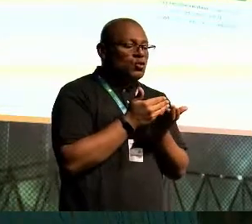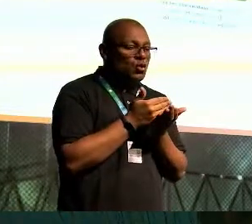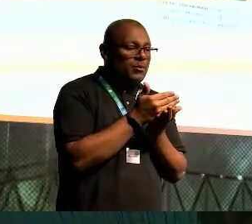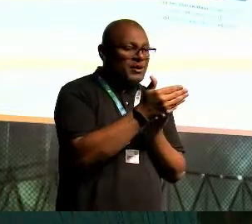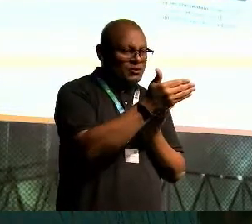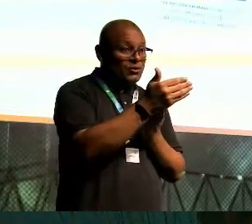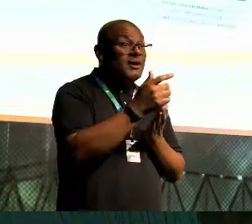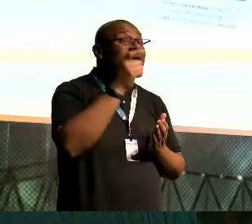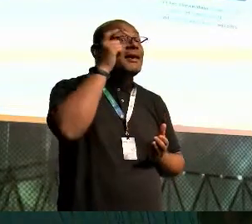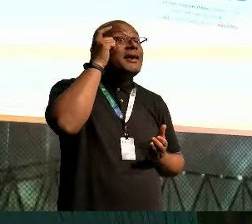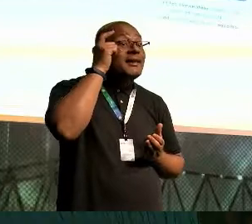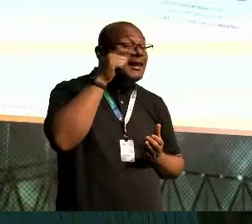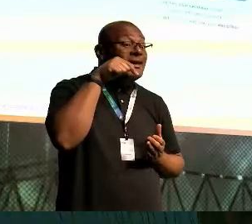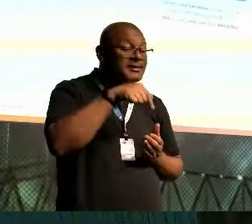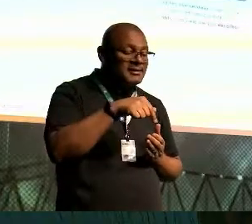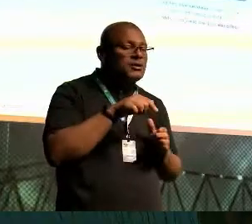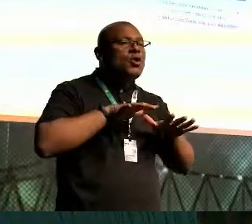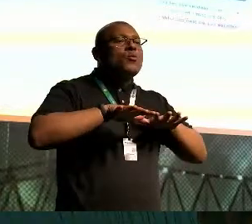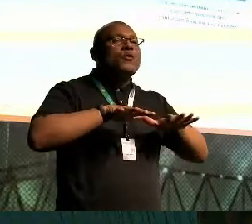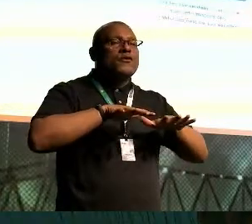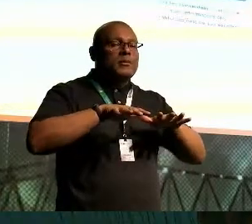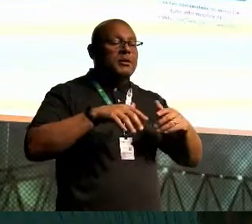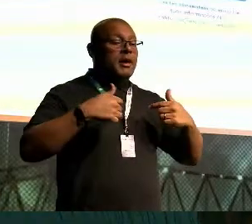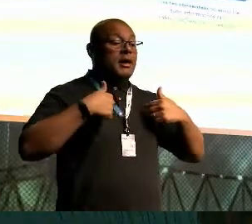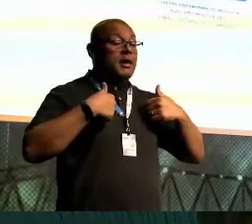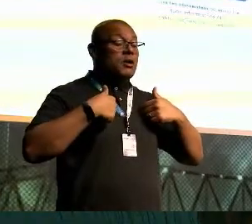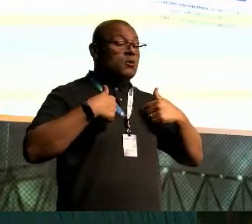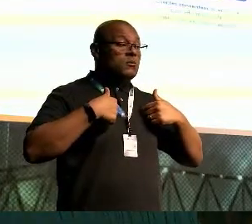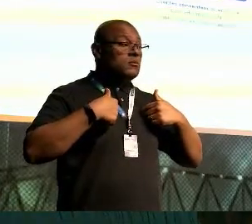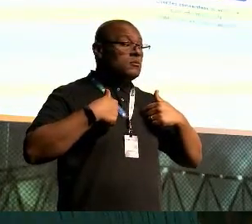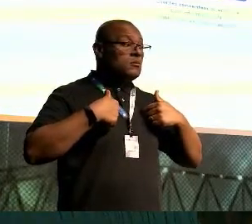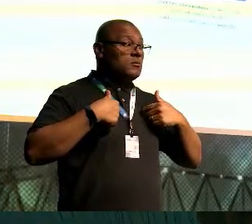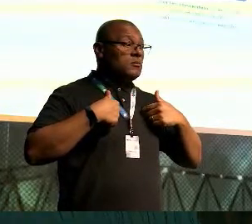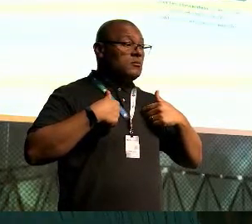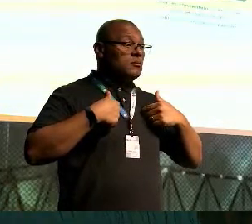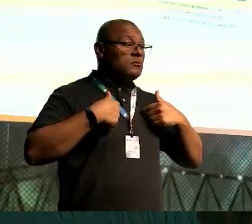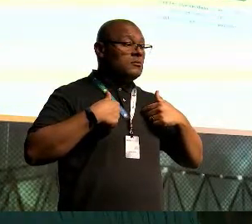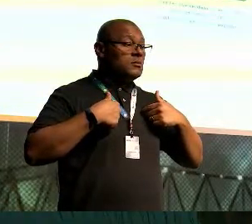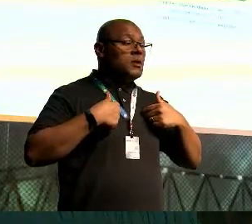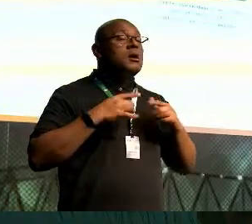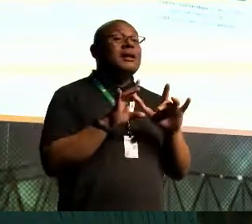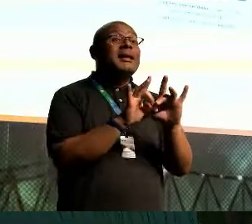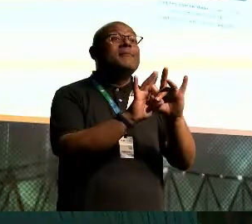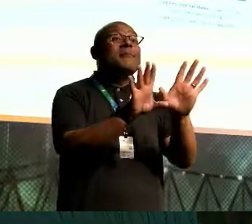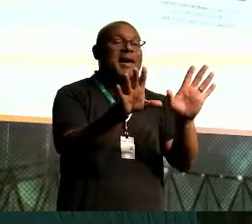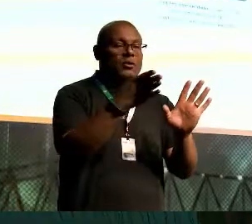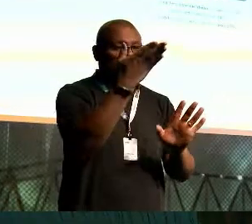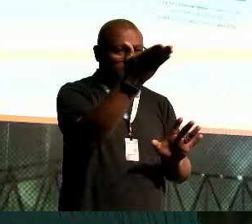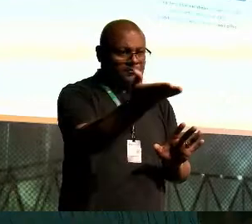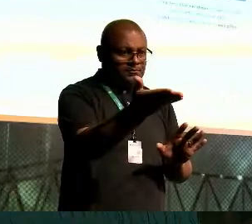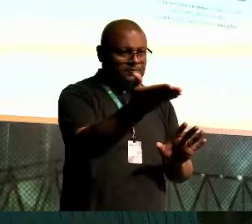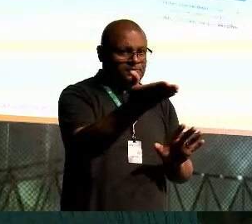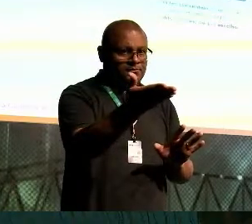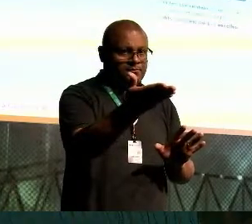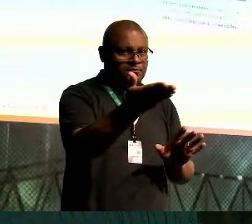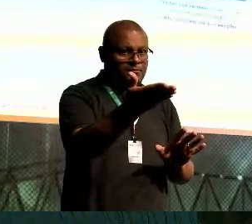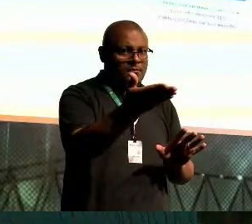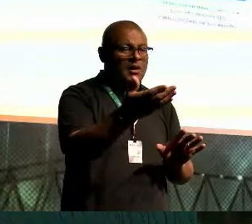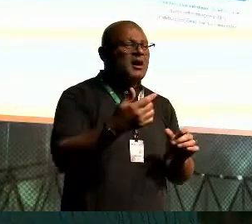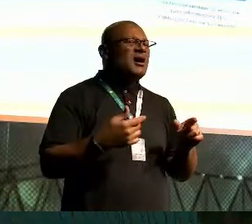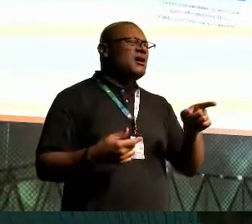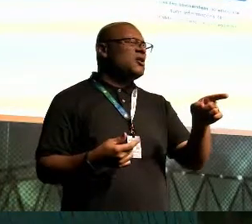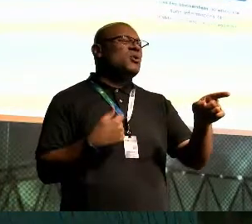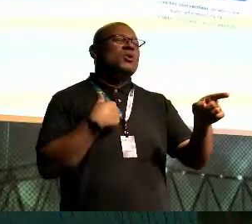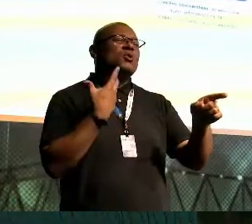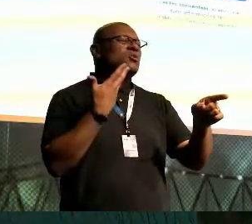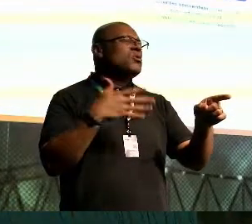começou a ficar interessante o Open Finance, que é eu, com a minha devida autorização, escolher tirar o dado, né,